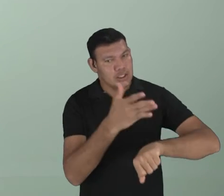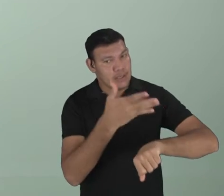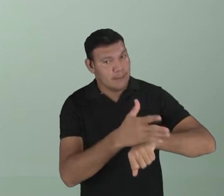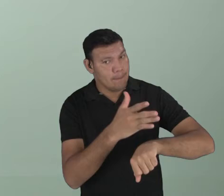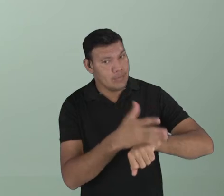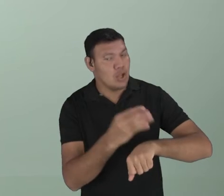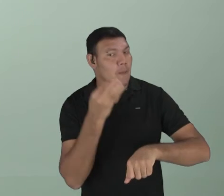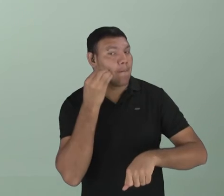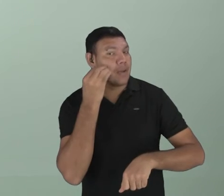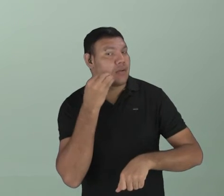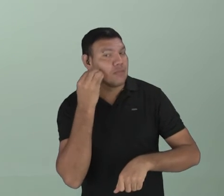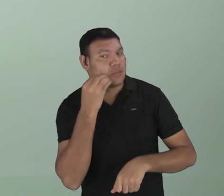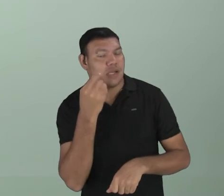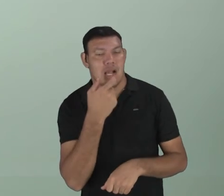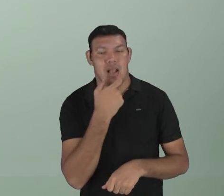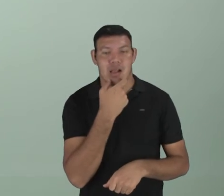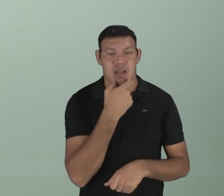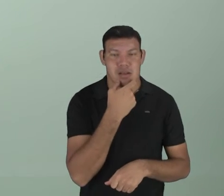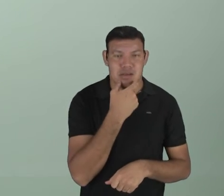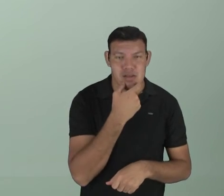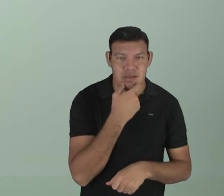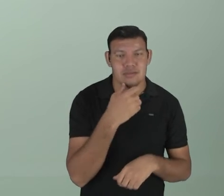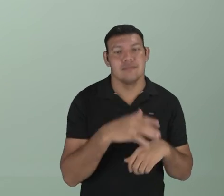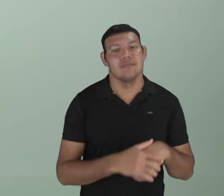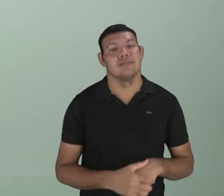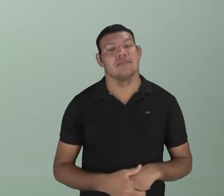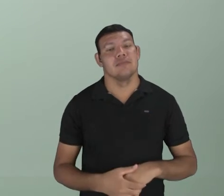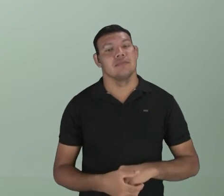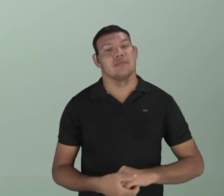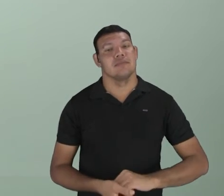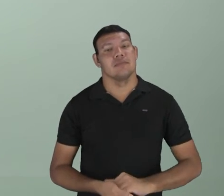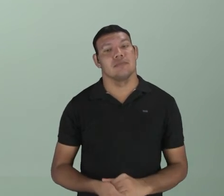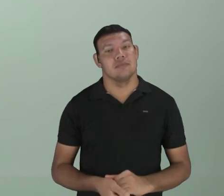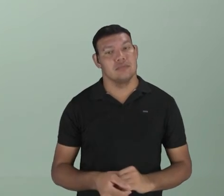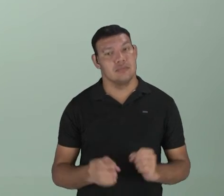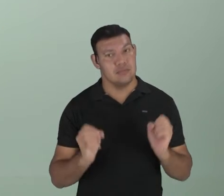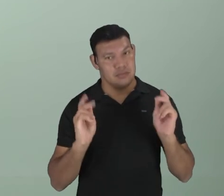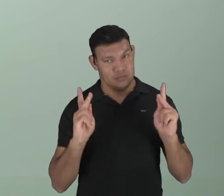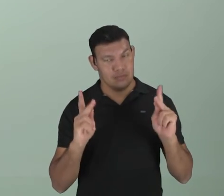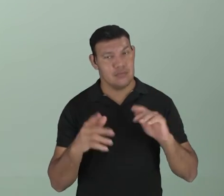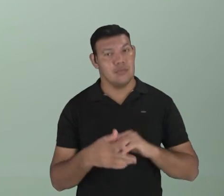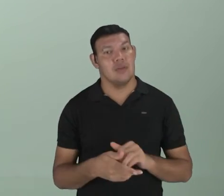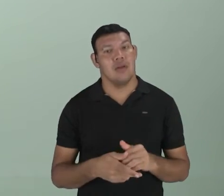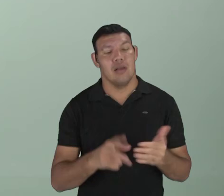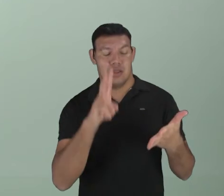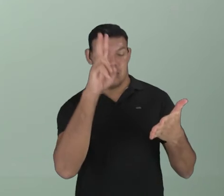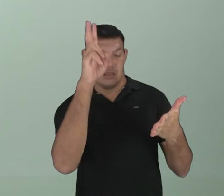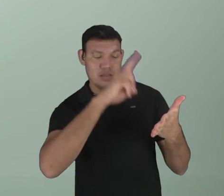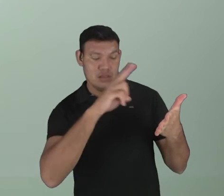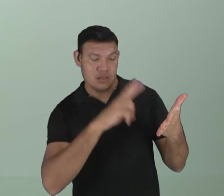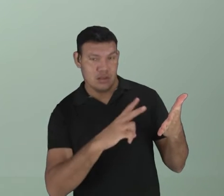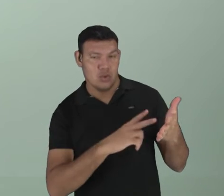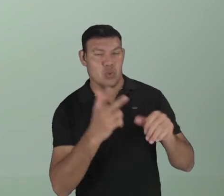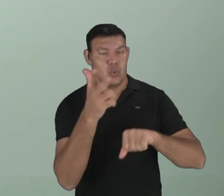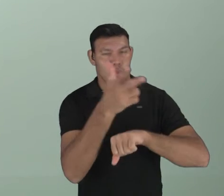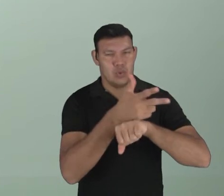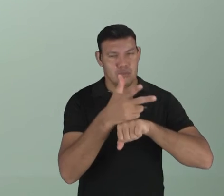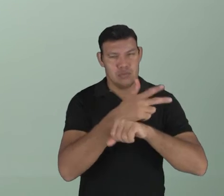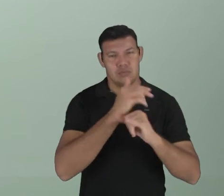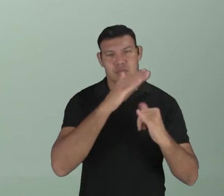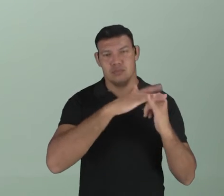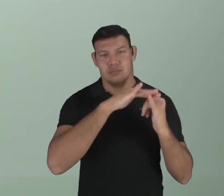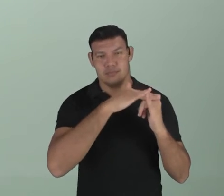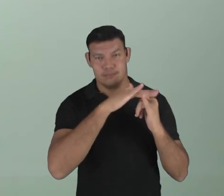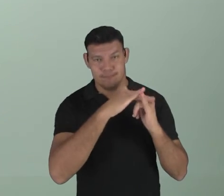tá bom? Em inglês é prática, é treino, ok? Então procurem ler, procurem vídeos no